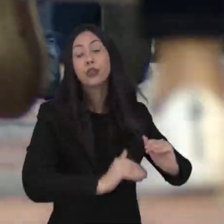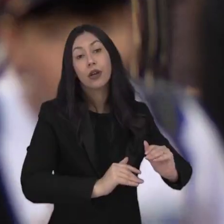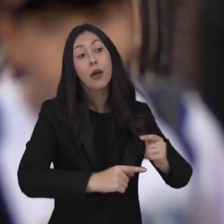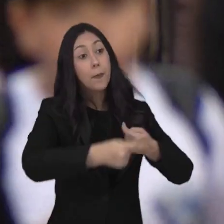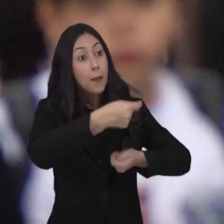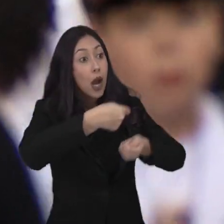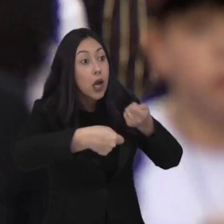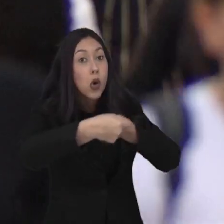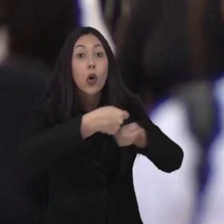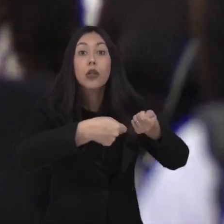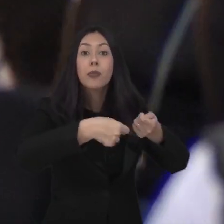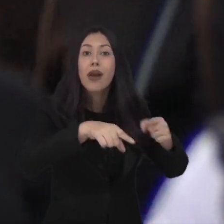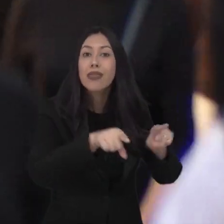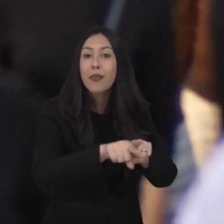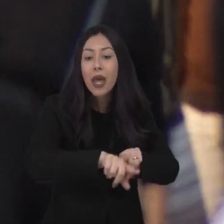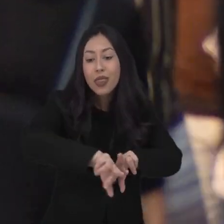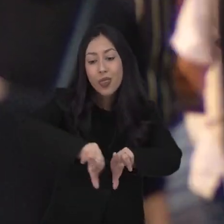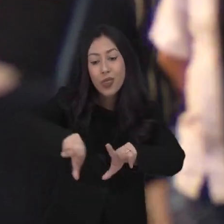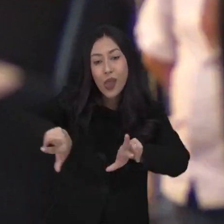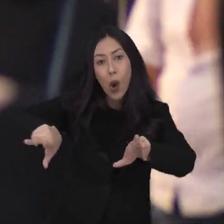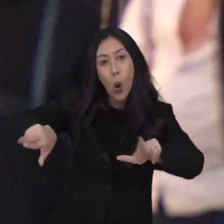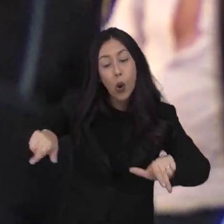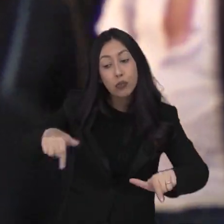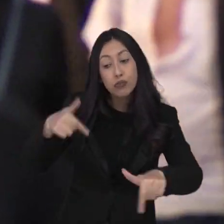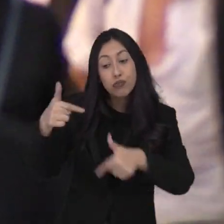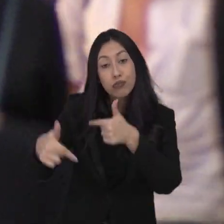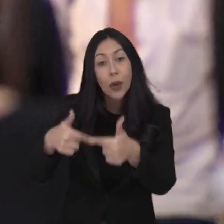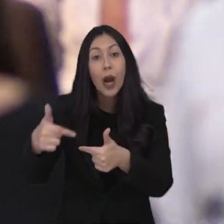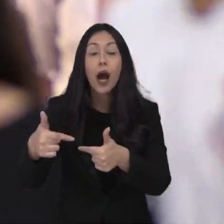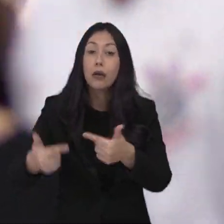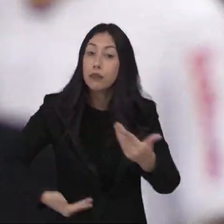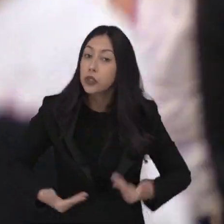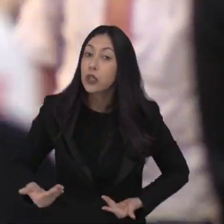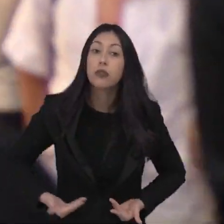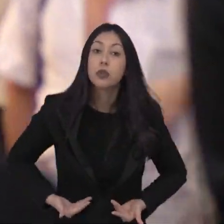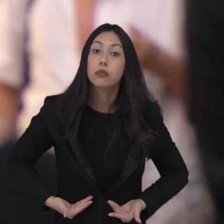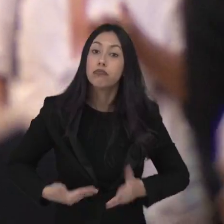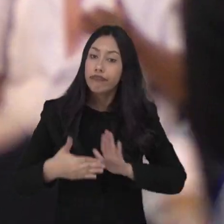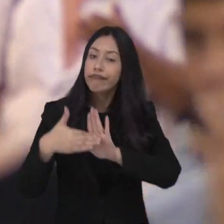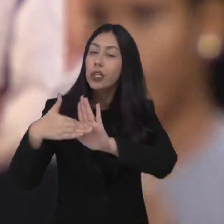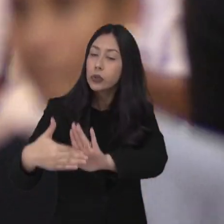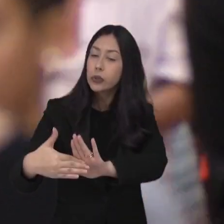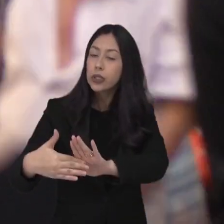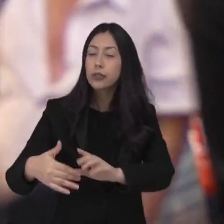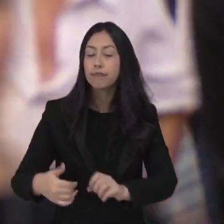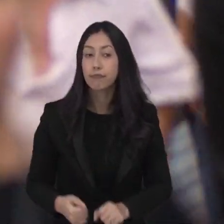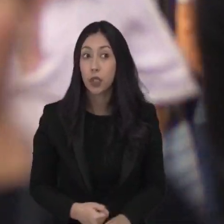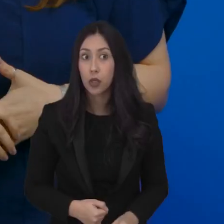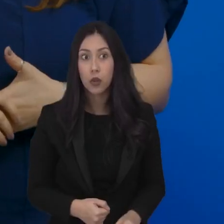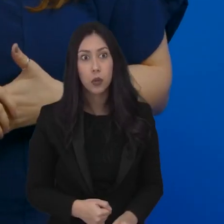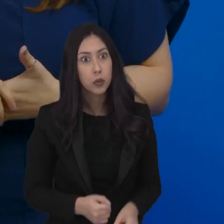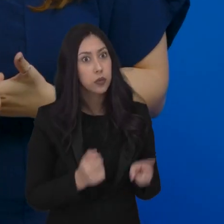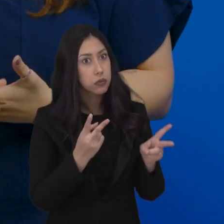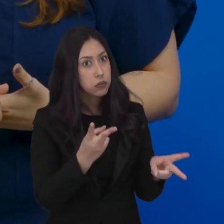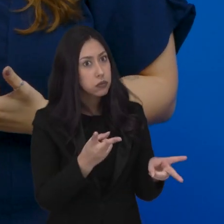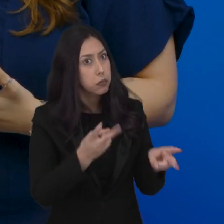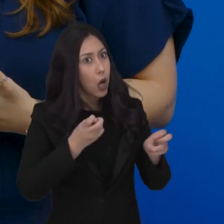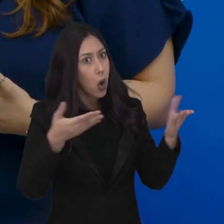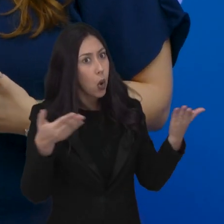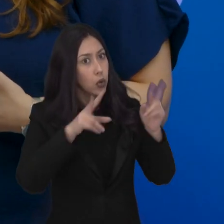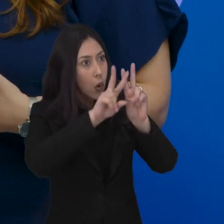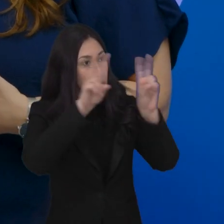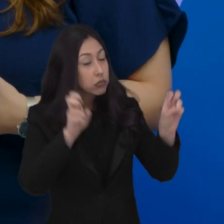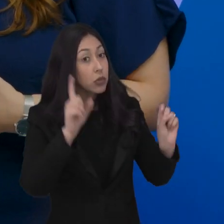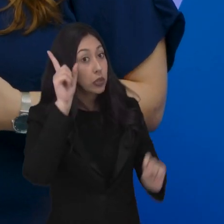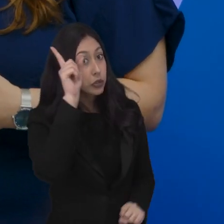atividades, para que não só a economia, mas todos os serviços atendam o interesse social. Marina, já deu para ver que